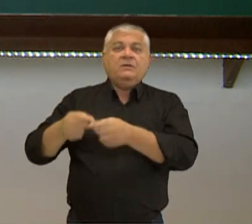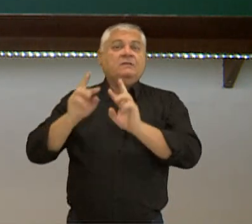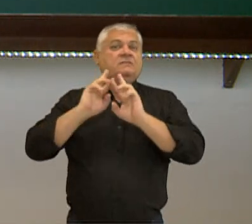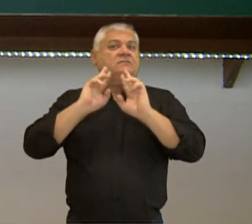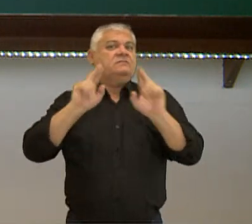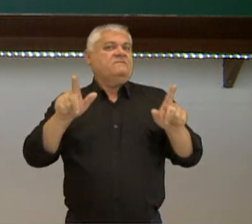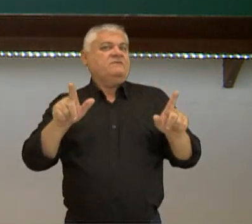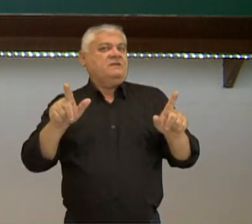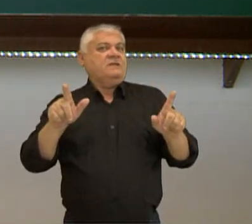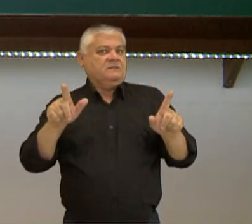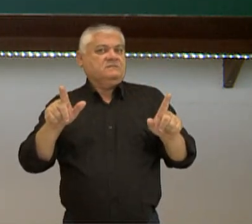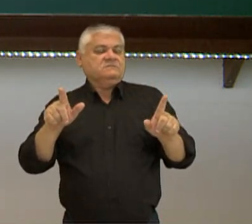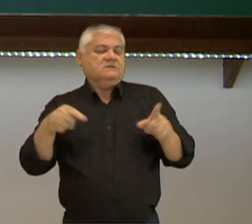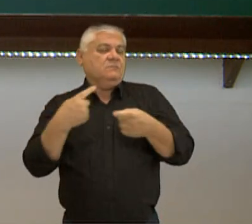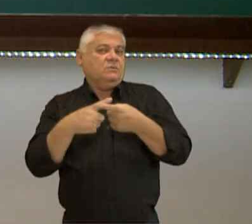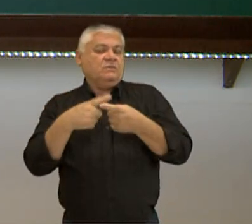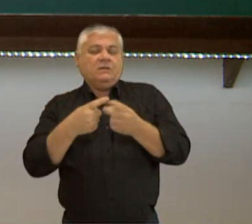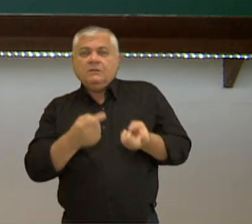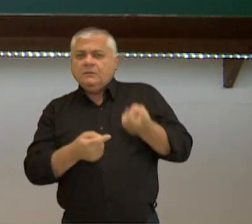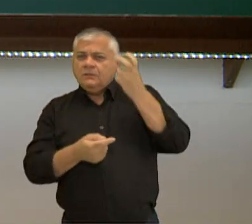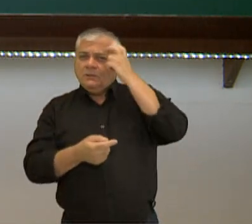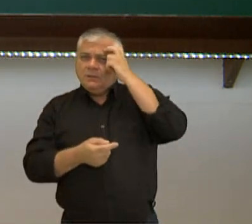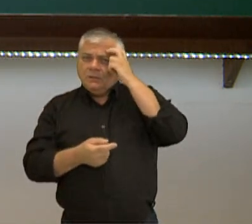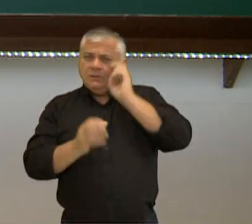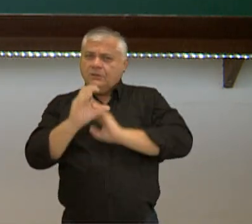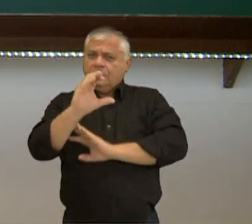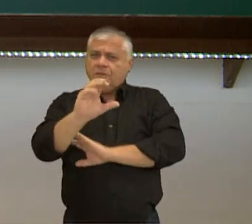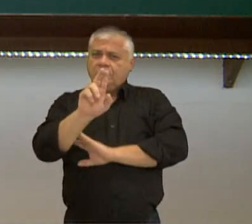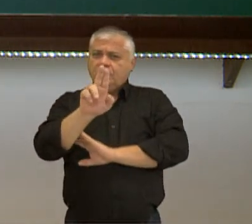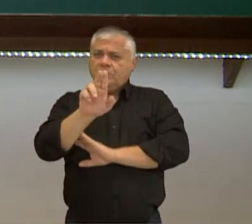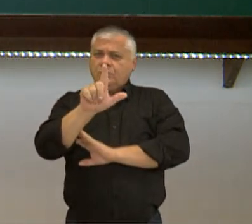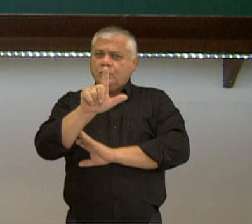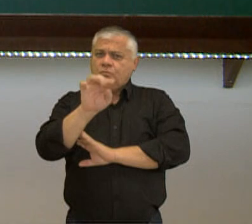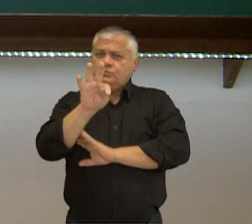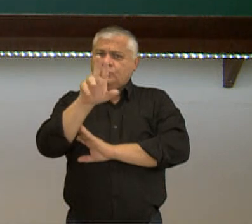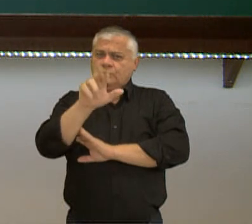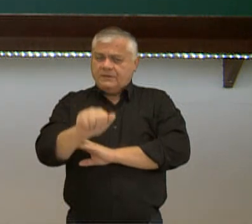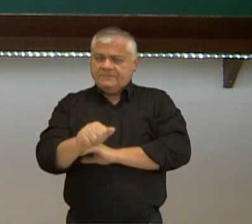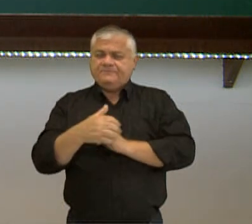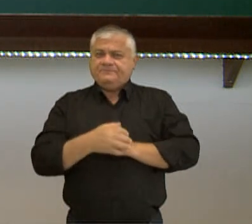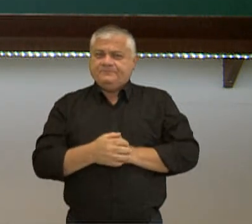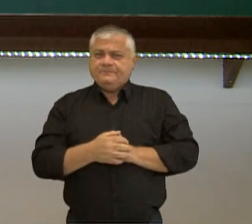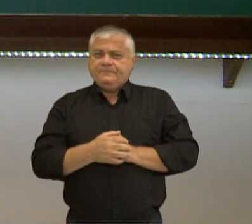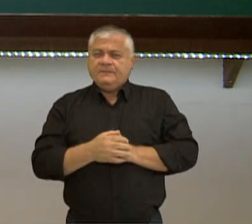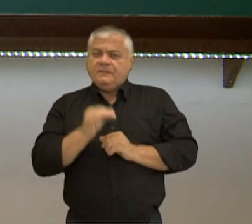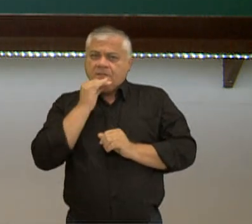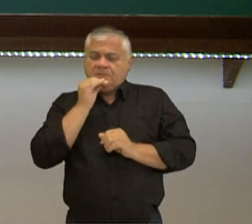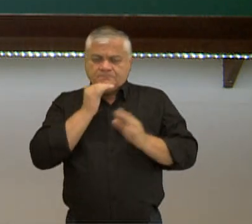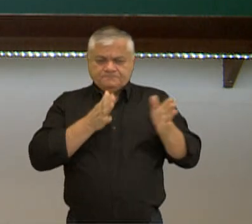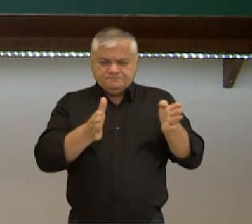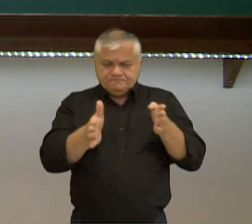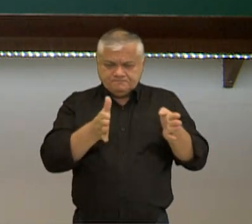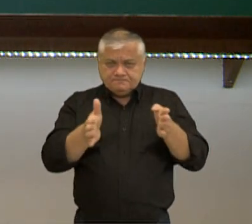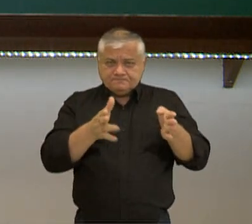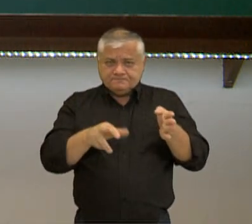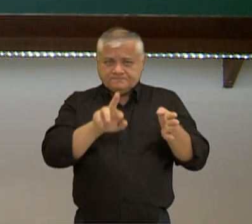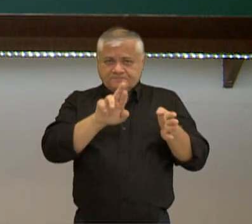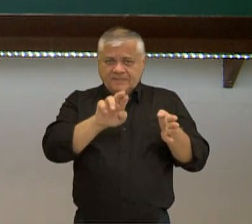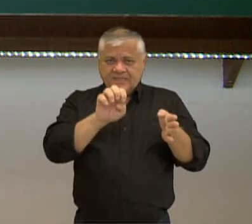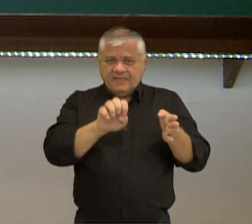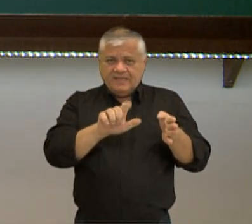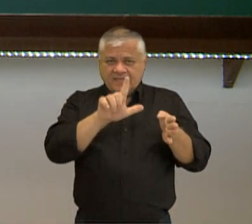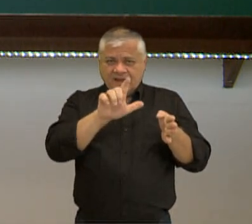sociologicamente, antropologicamente sobre cultura. Quando se entra dentro do relativismo, a gente vai chamar também da revolução, os revolucionismos,